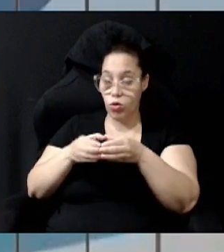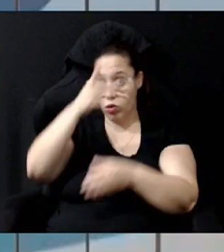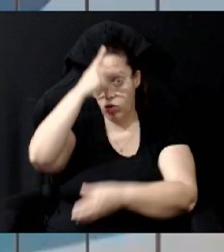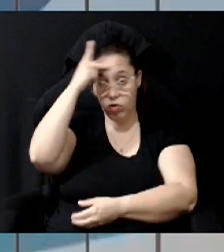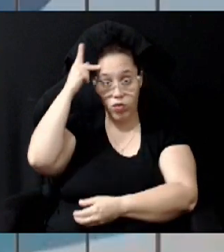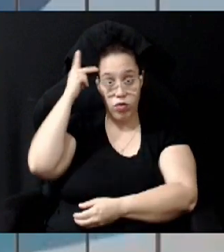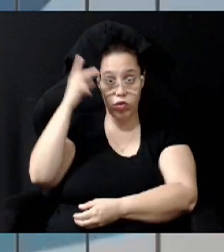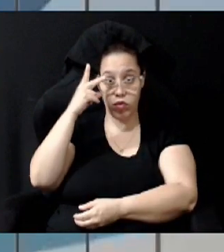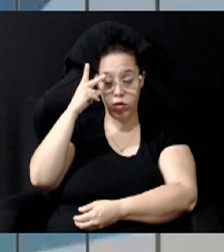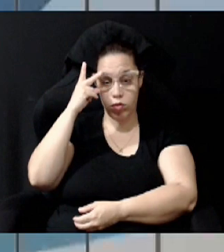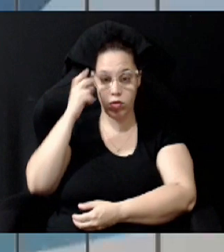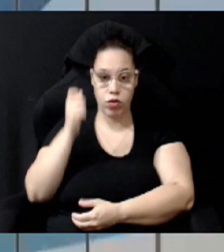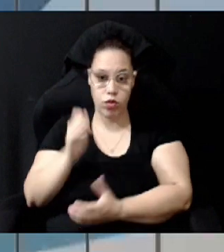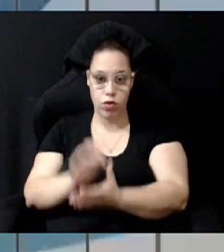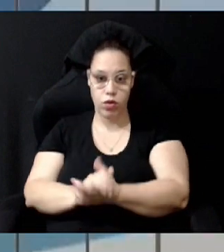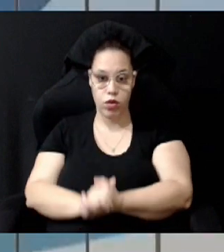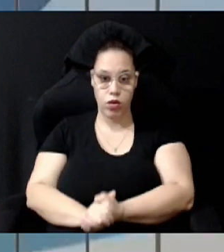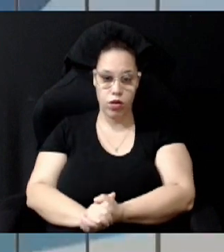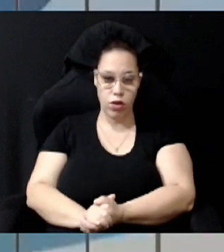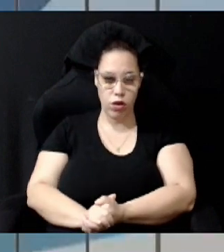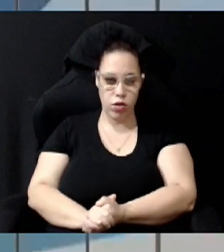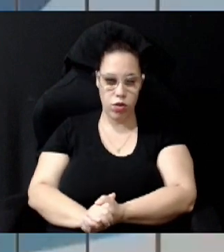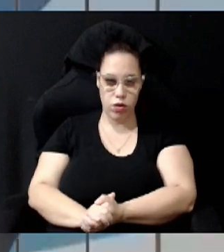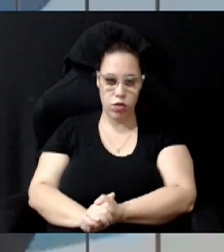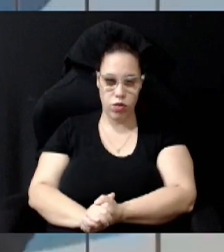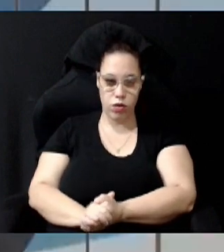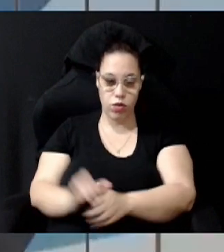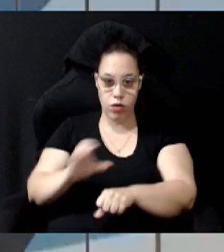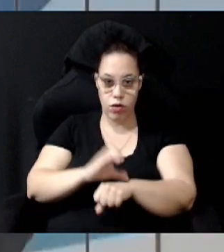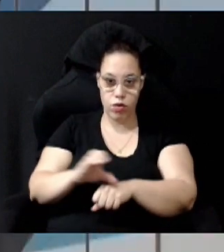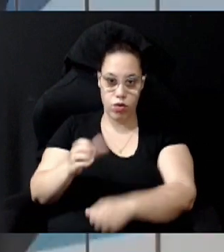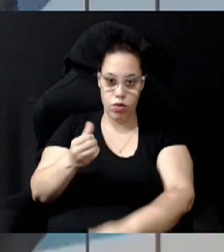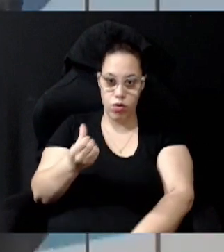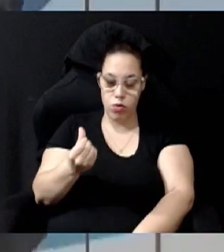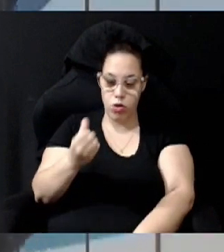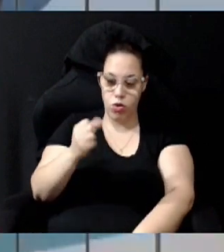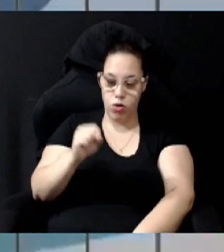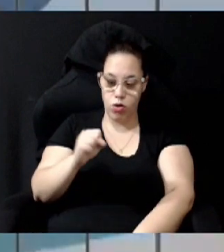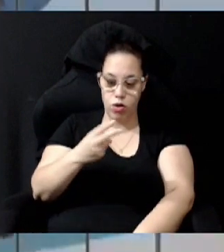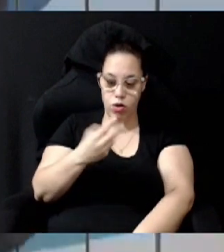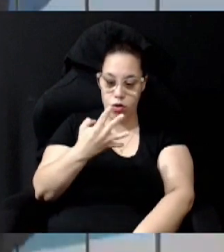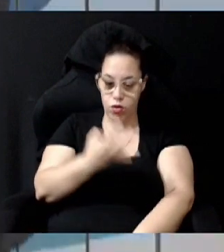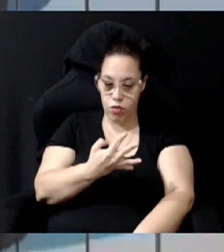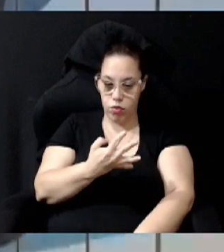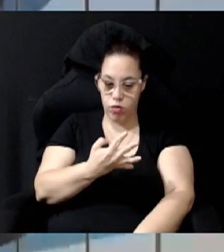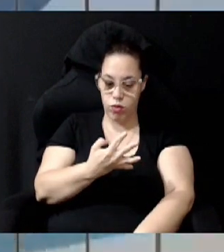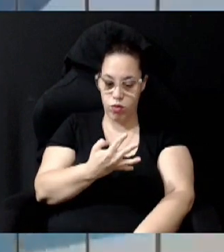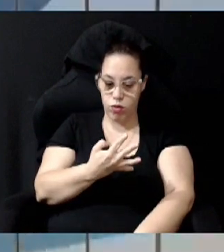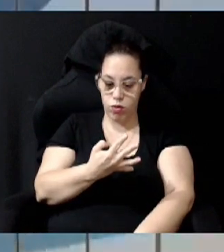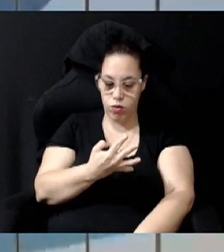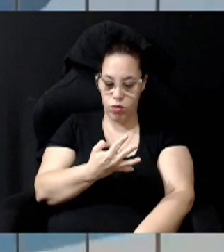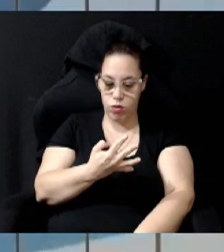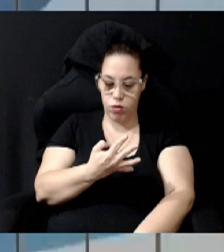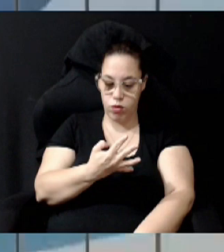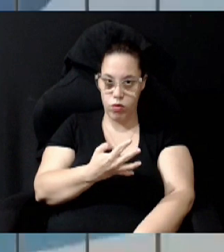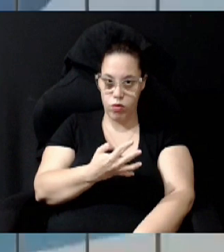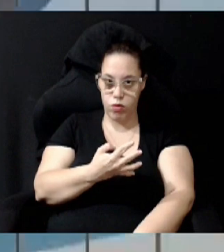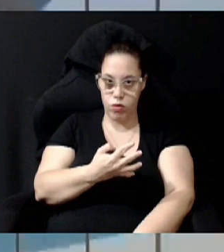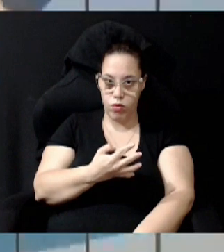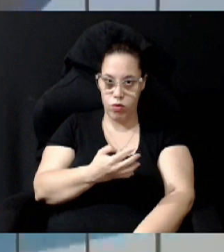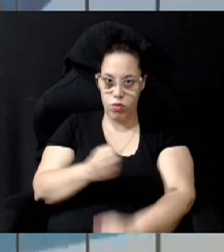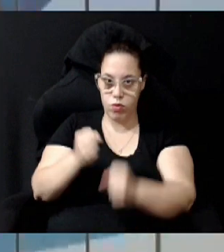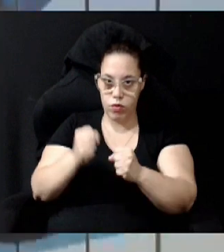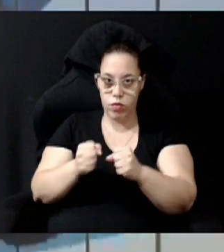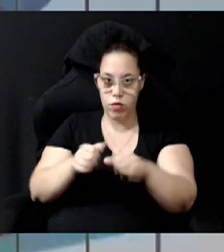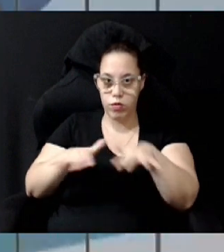nasceu a Constituição de 1824, colocando ele, imperador, como o poder moderador. Se